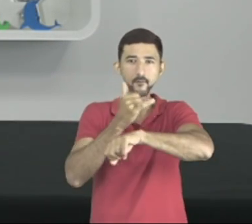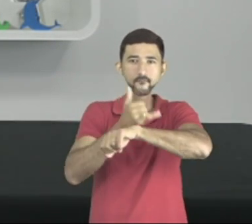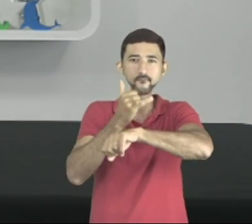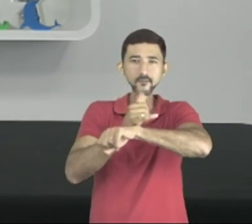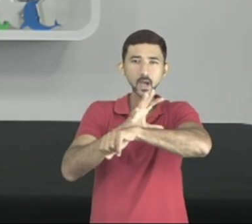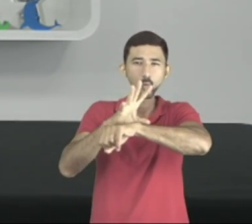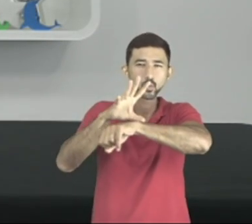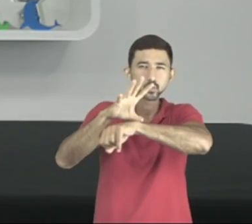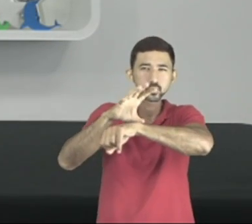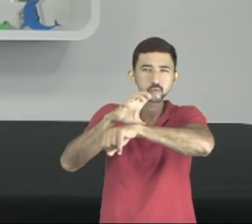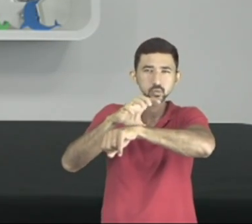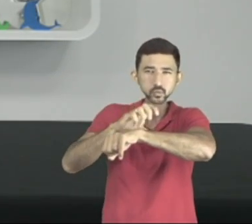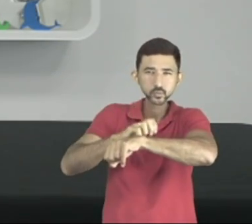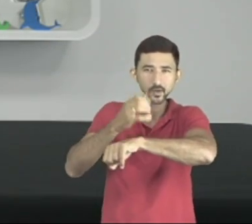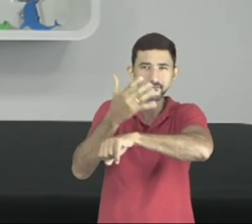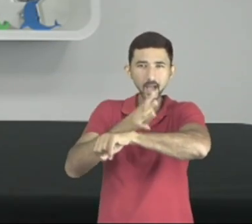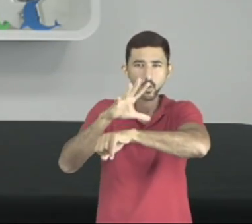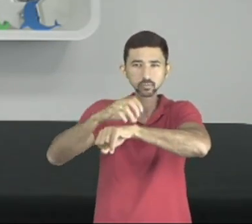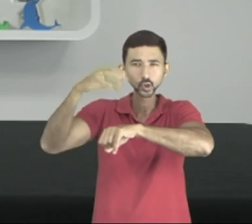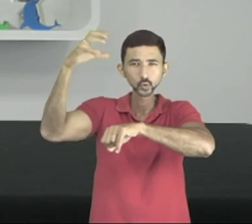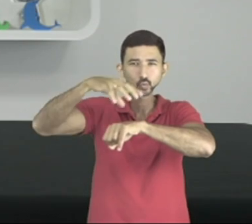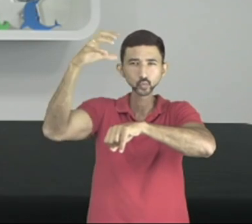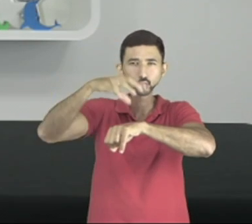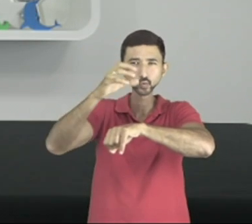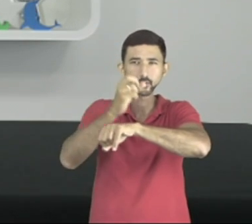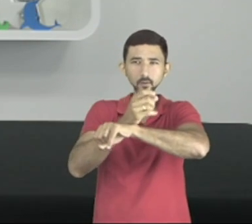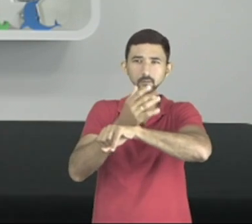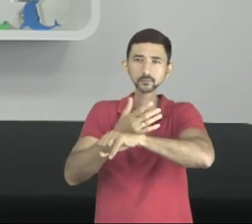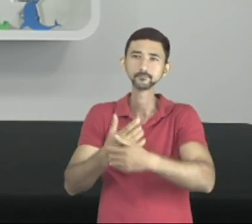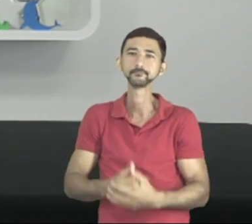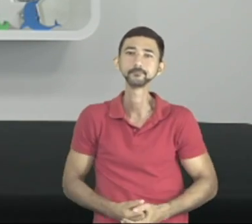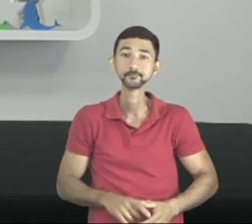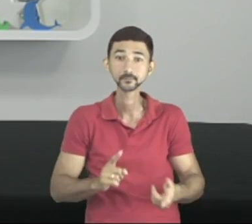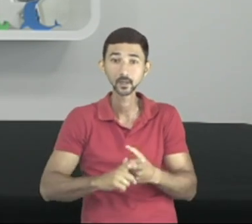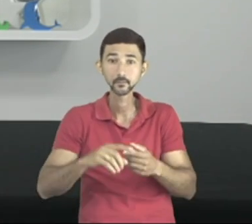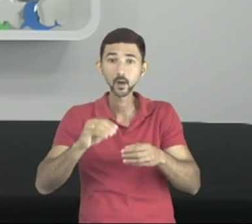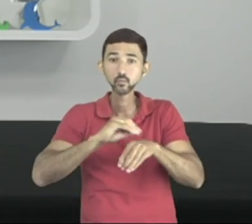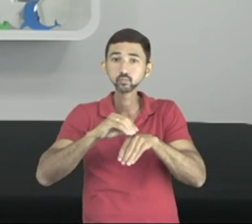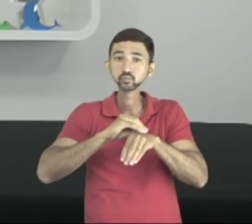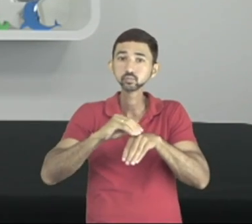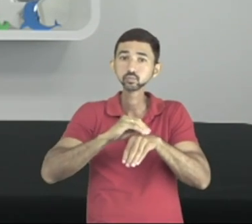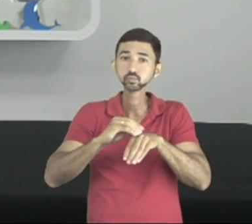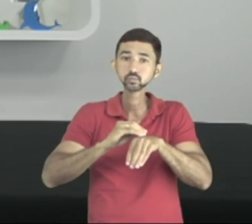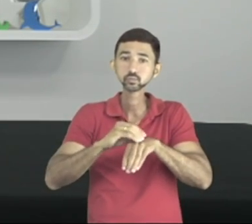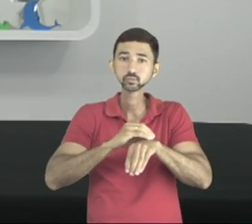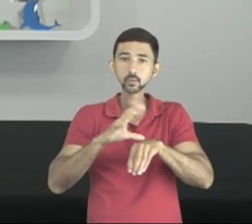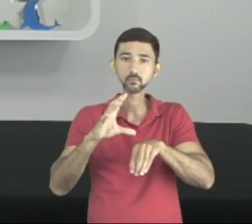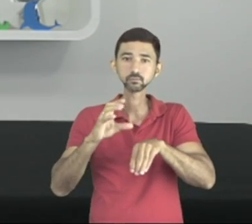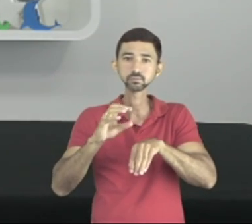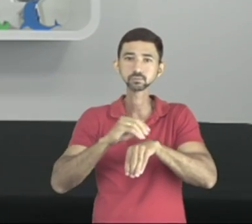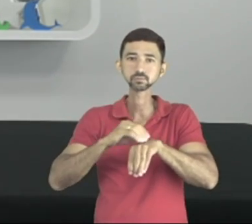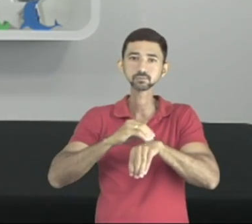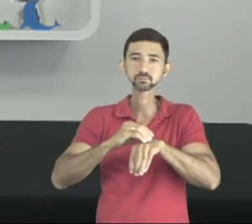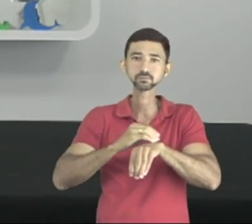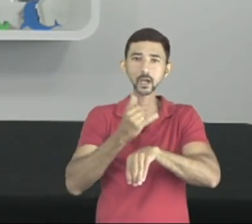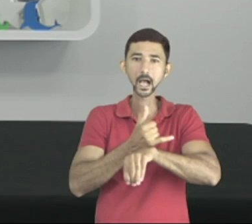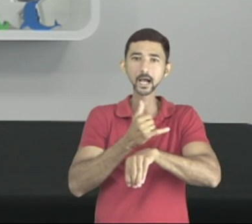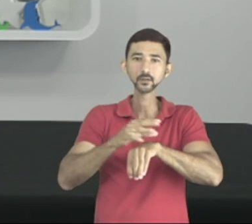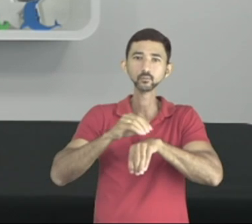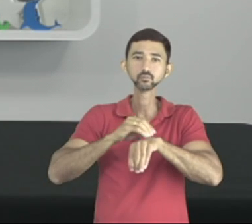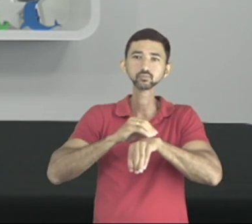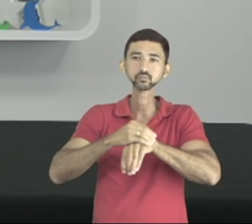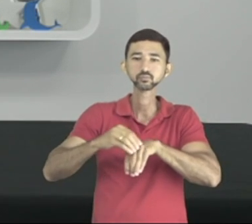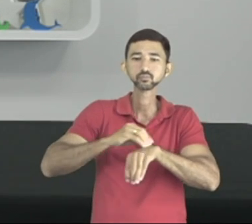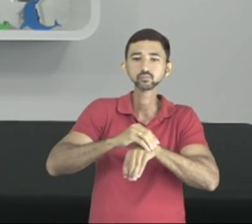sua casa, no seu dia a dia, você vê lá o bombril. Usou bombril hoje, amanhã ele está todo enferrujado.